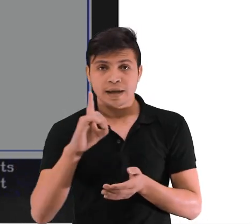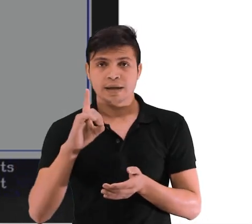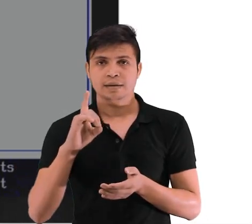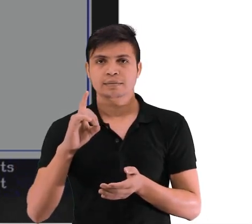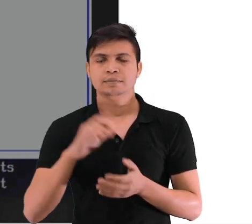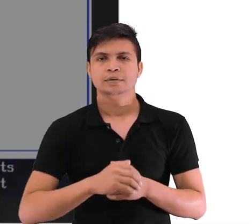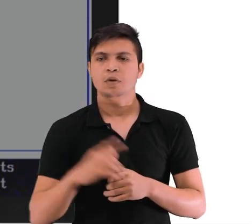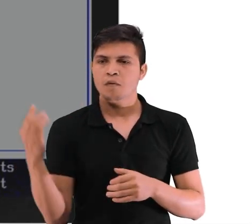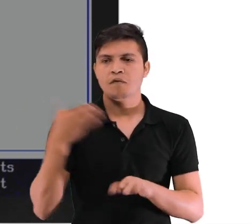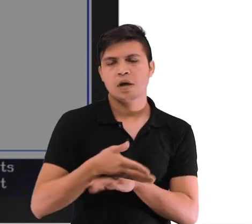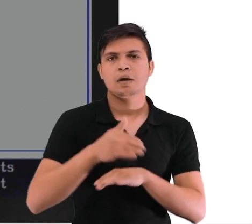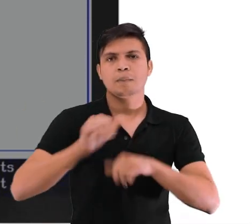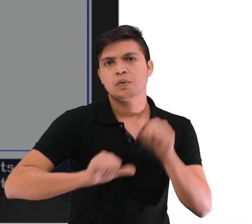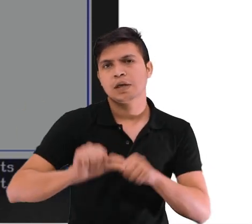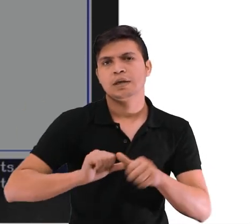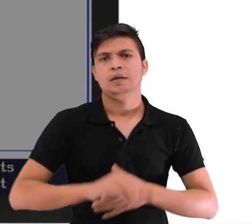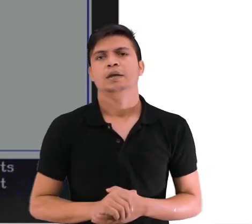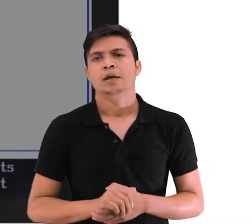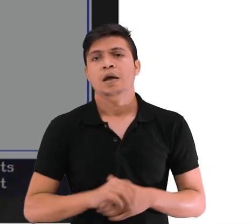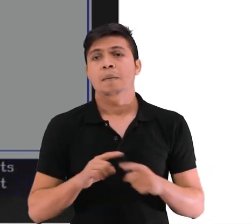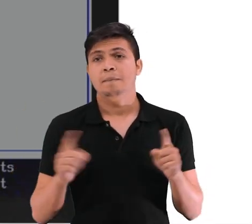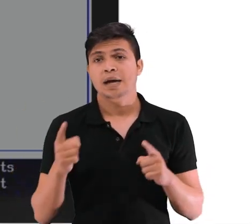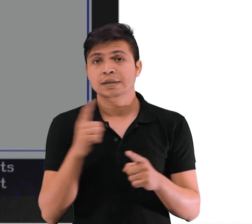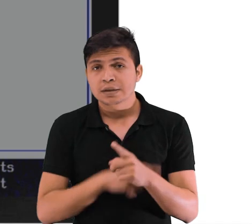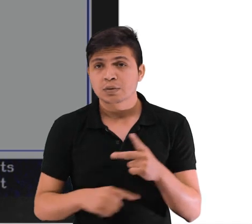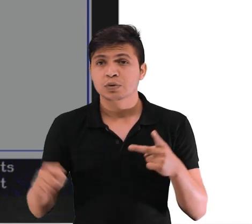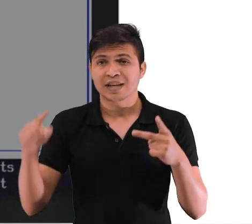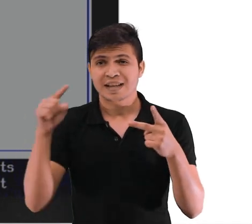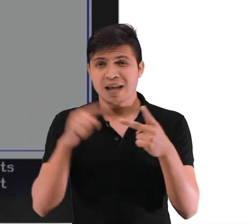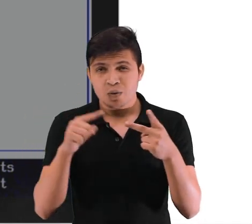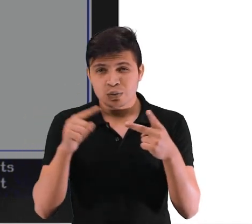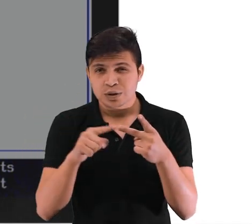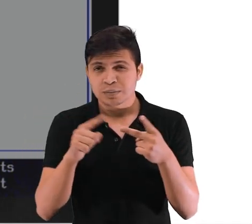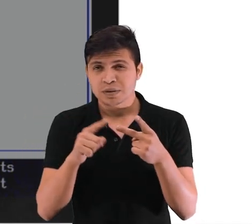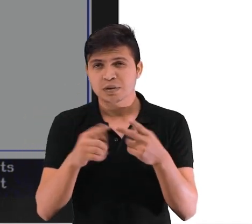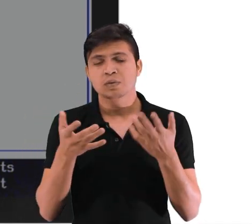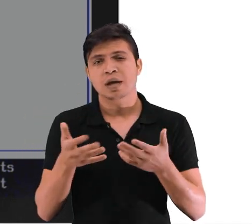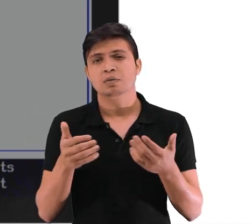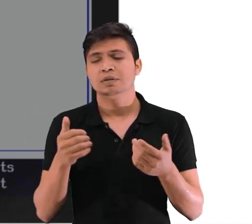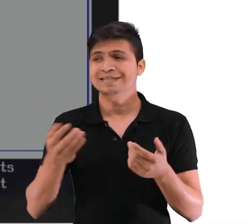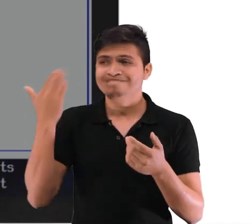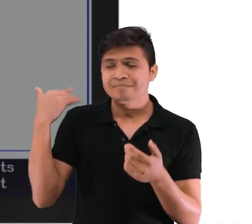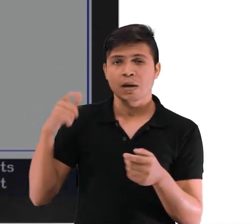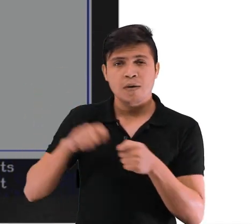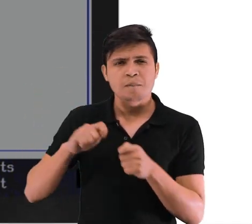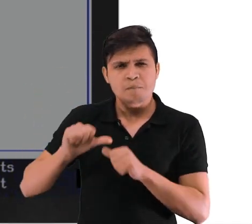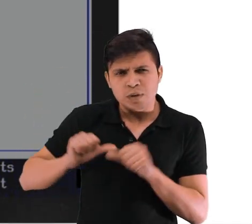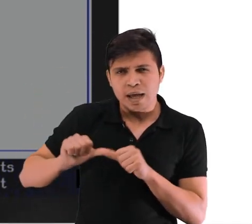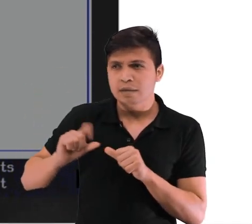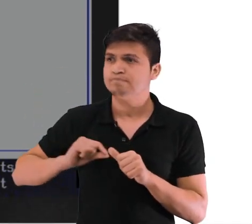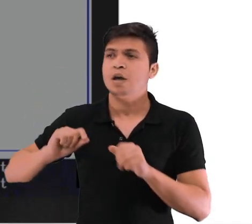mudei. Mas só que quando eu cheguei na última aba, eu quero que desfaça aquela última ação e saia